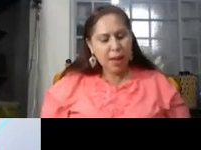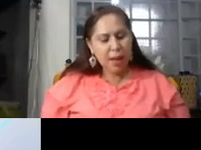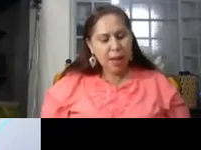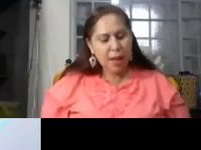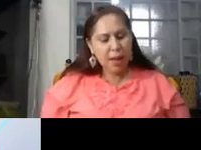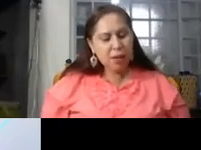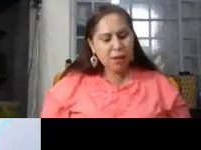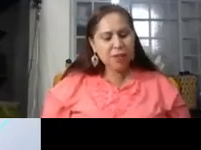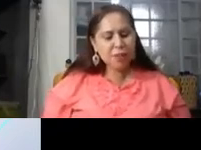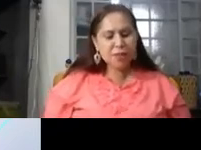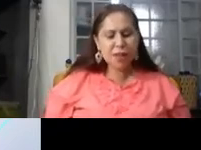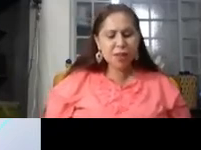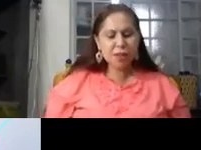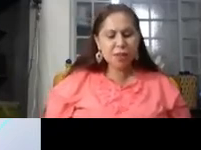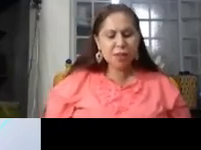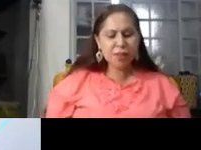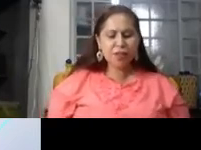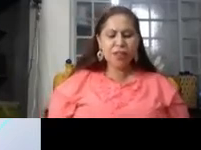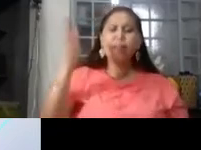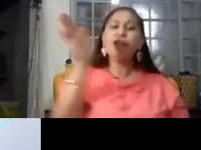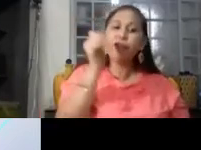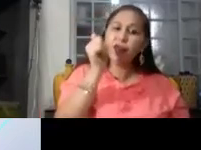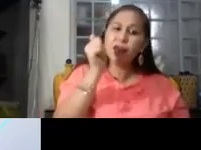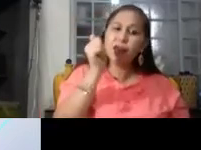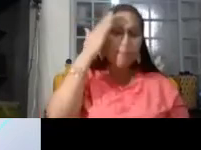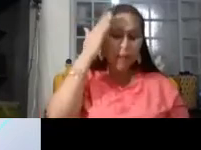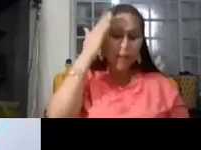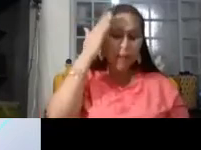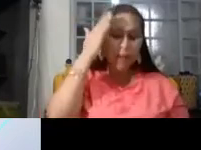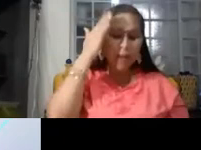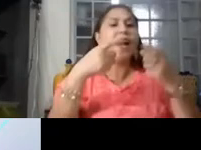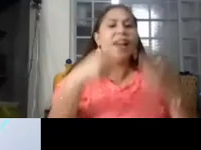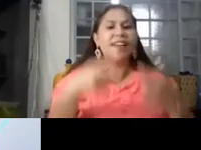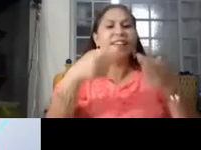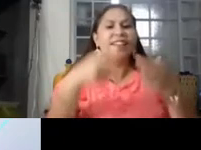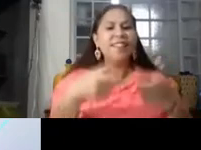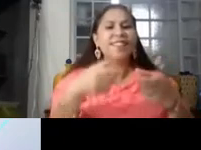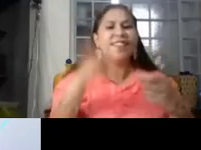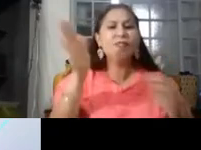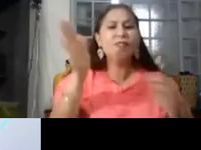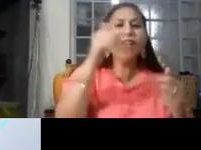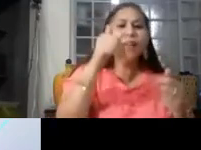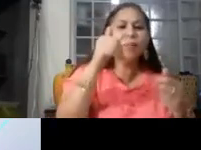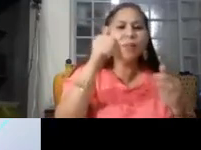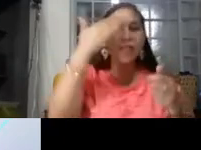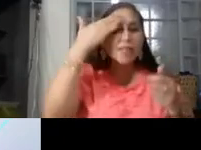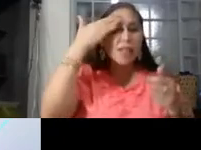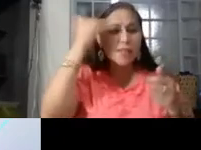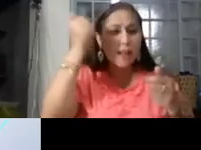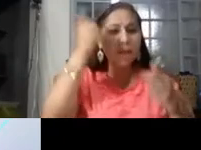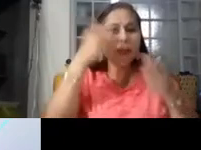Agora, vamos, eu sei onde fica. Vamos saber lugar.